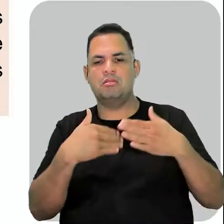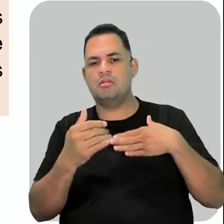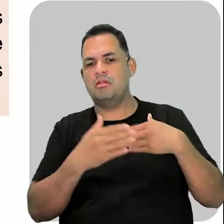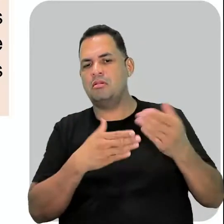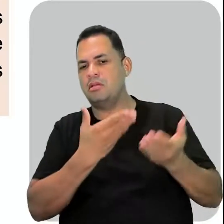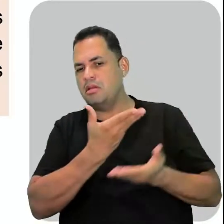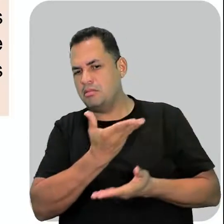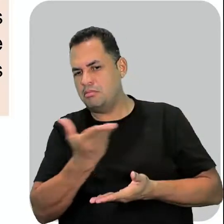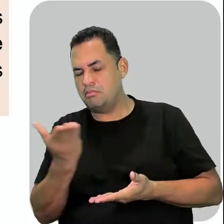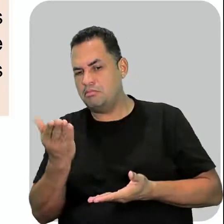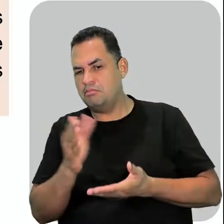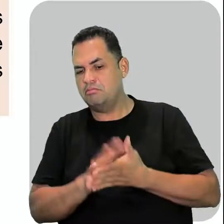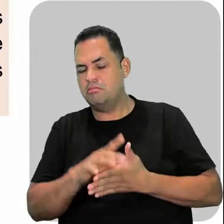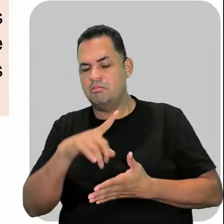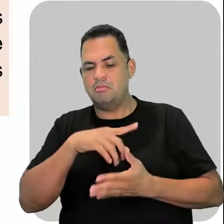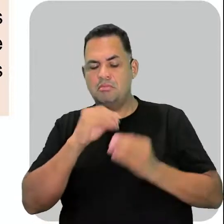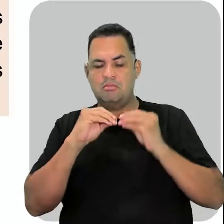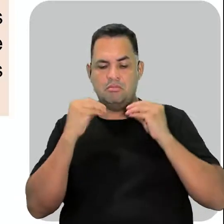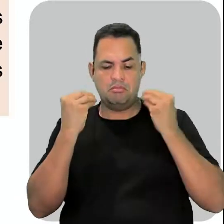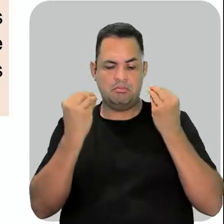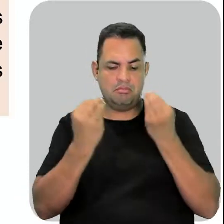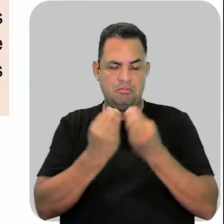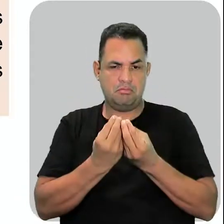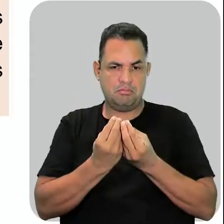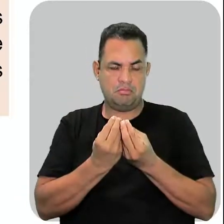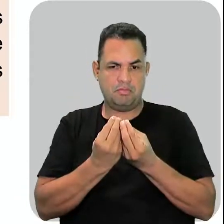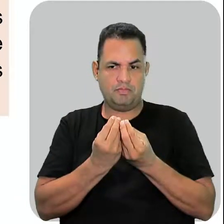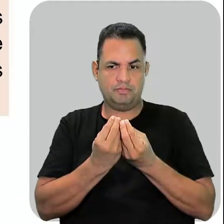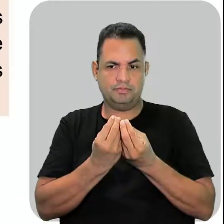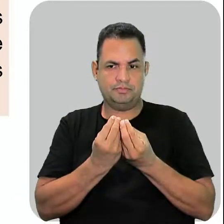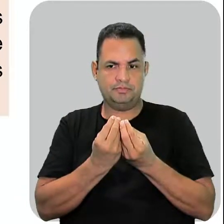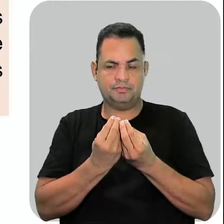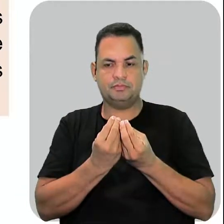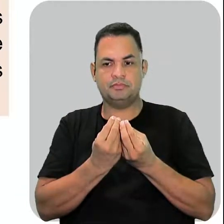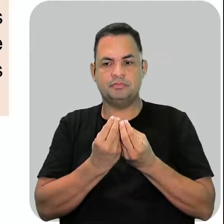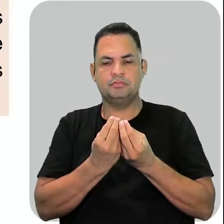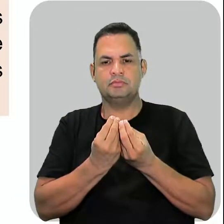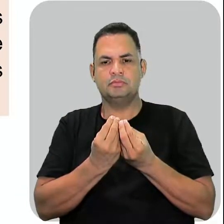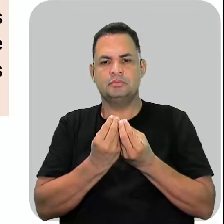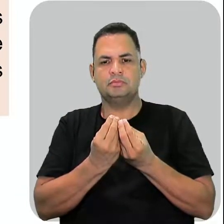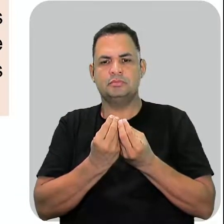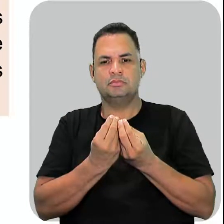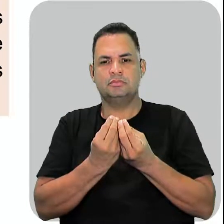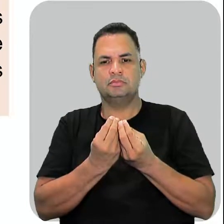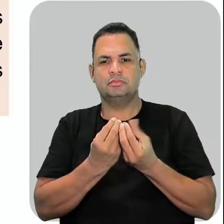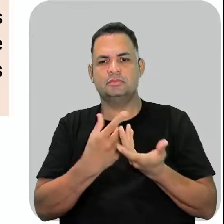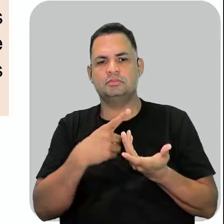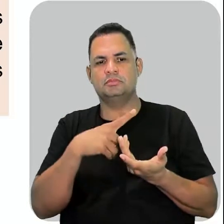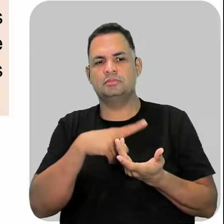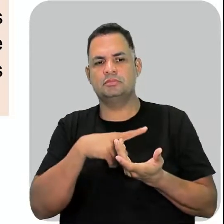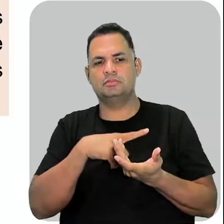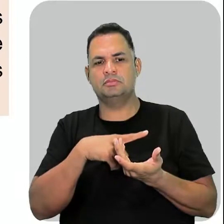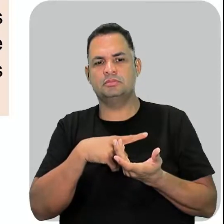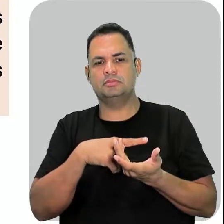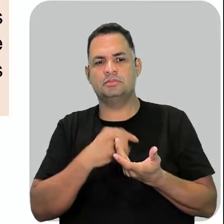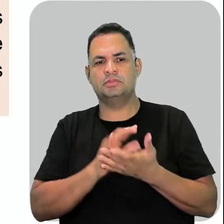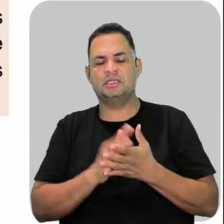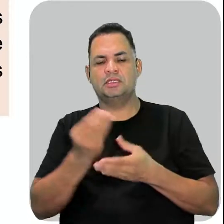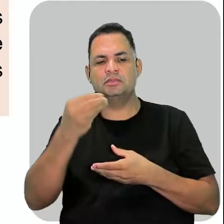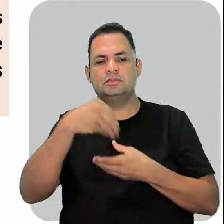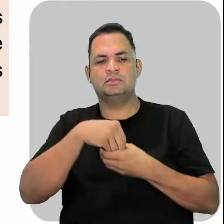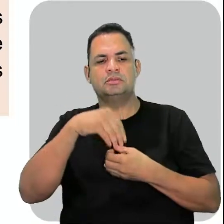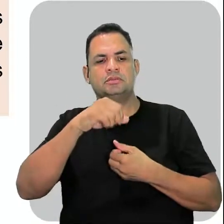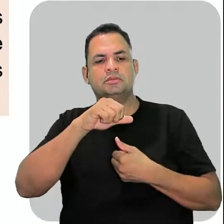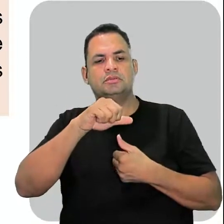temos substâncias que, para ser considerada um catalisador, ela tem que estar lá na